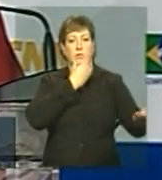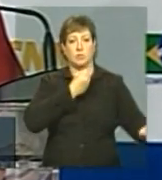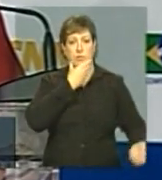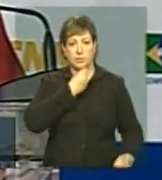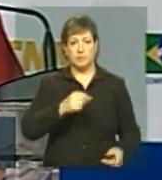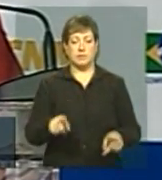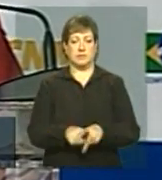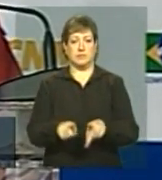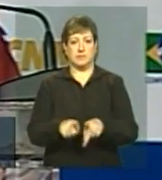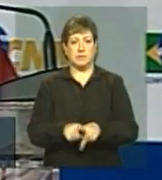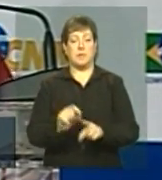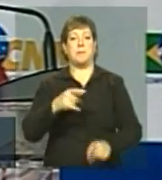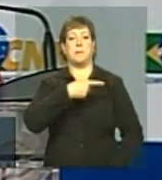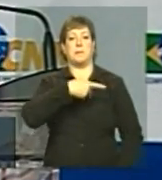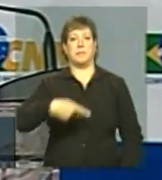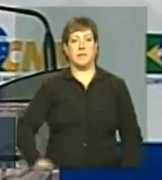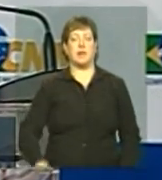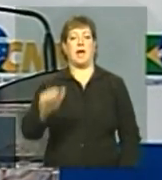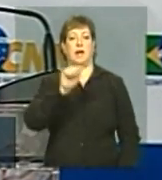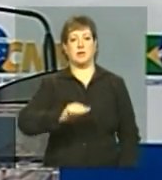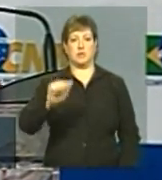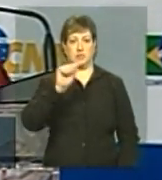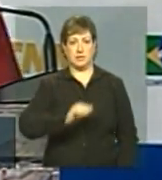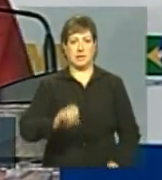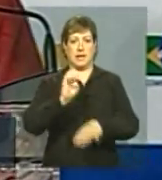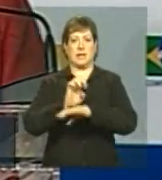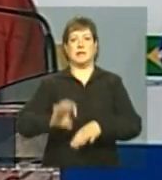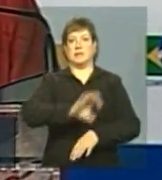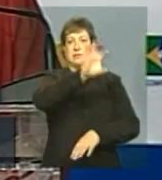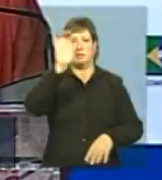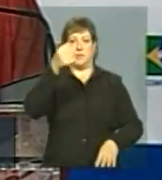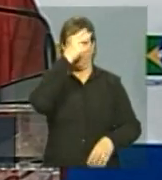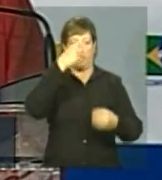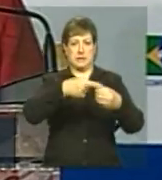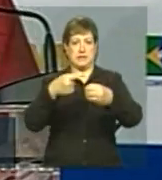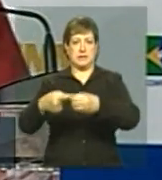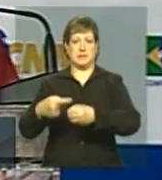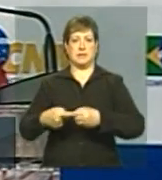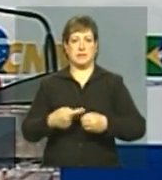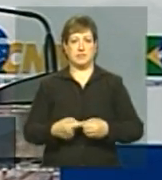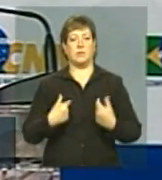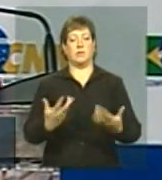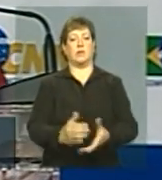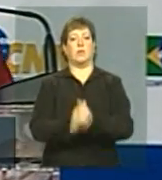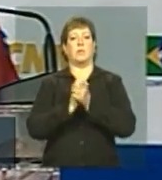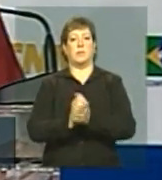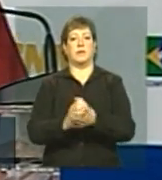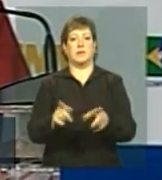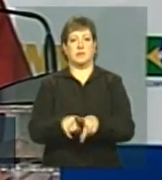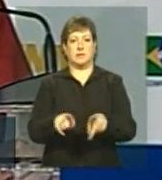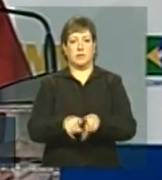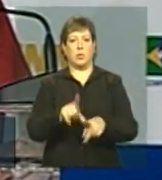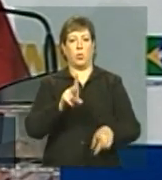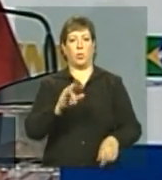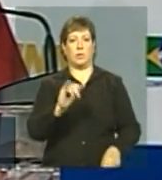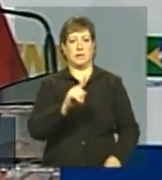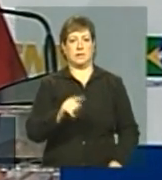senhores presidentes de associações estaduais de municípios. Queria cumprimentar o Luiz